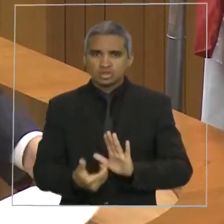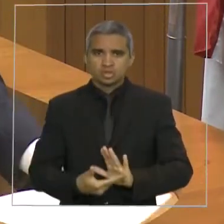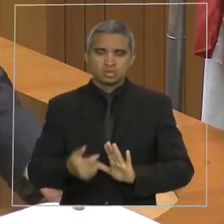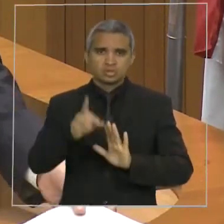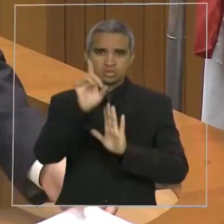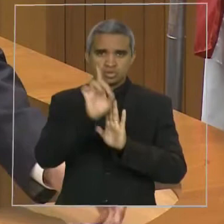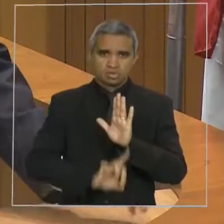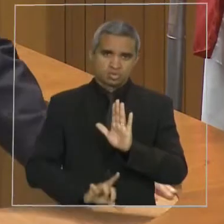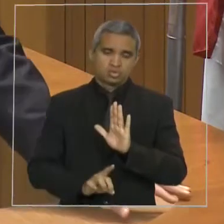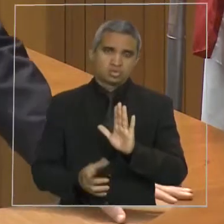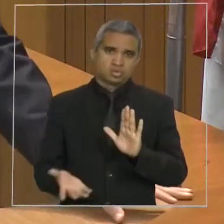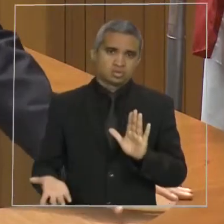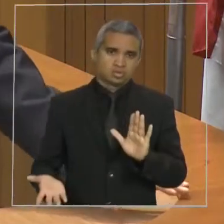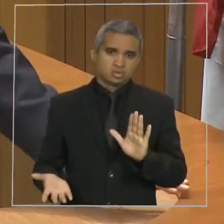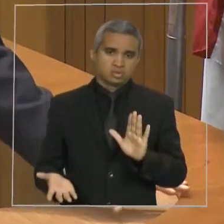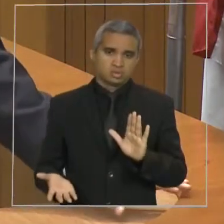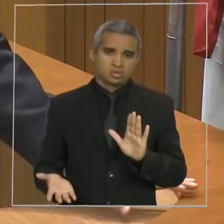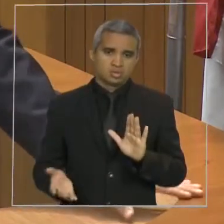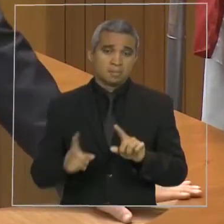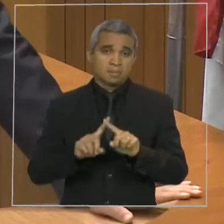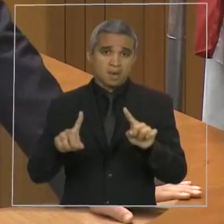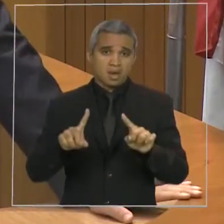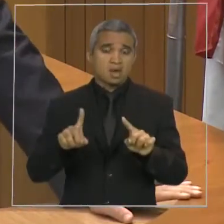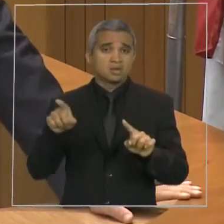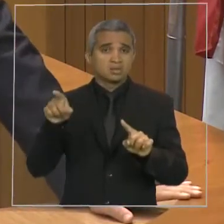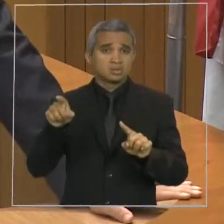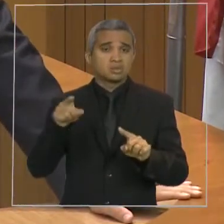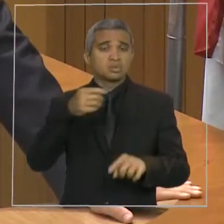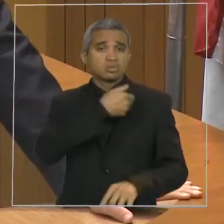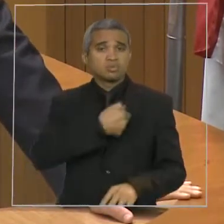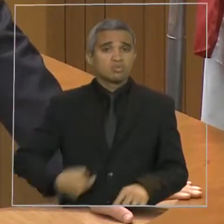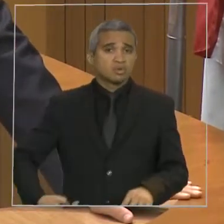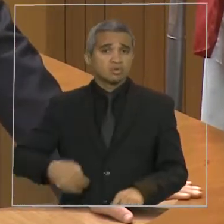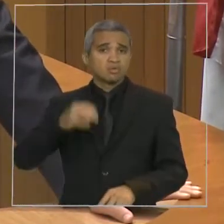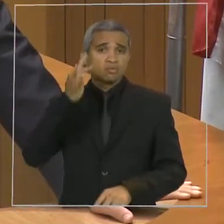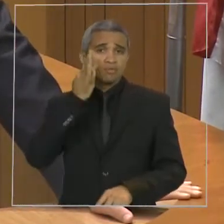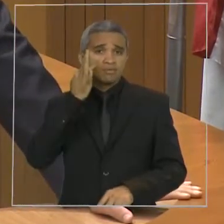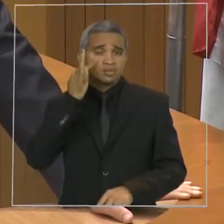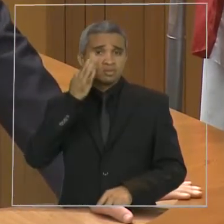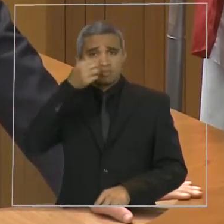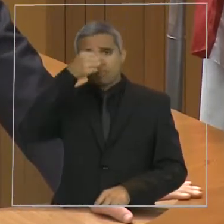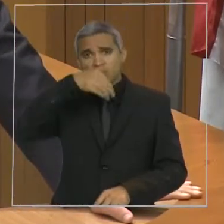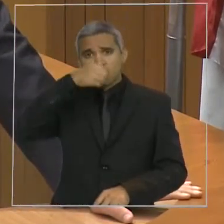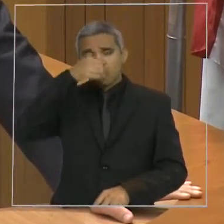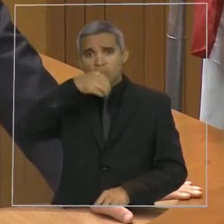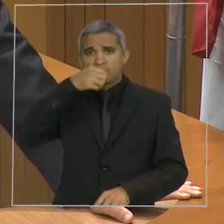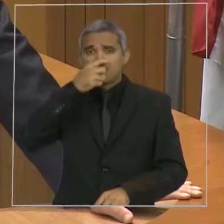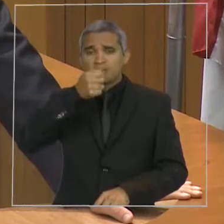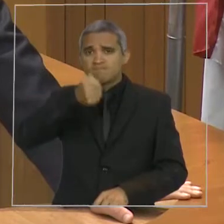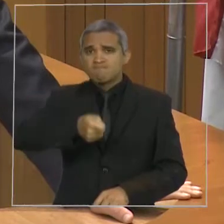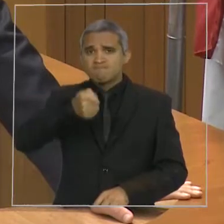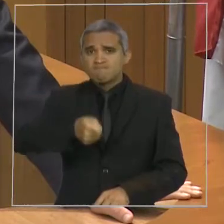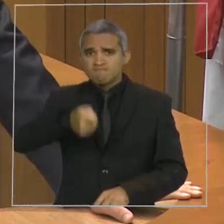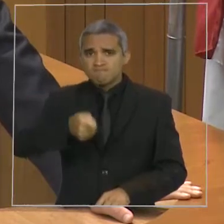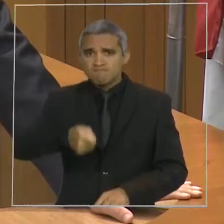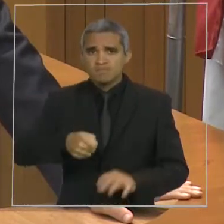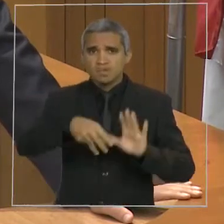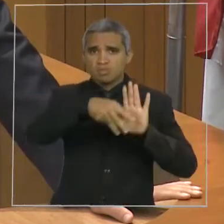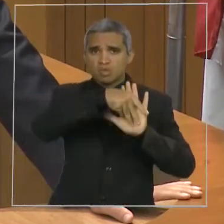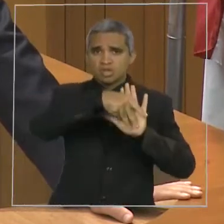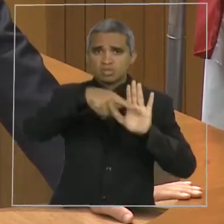E retirados por uma medida arbitrária do governador Flávio Dino, uma medida provisória que foi editada